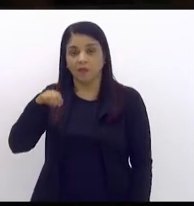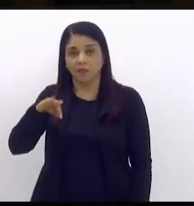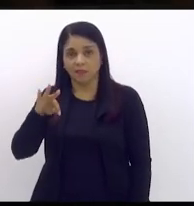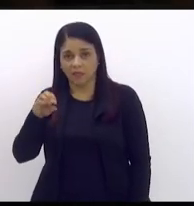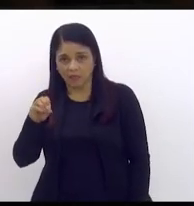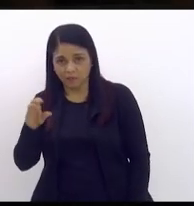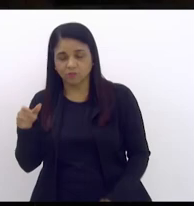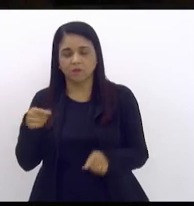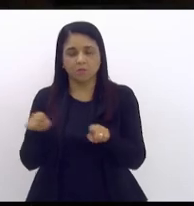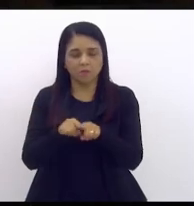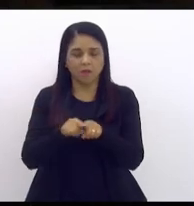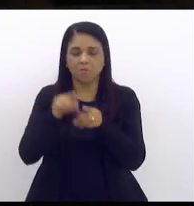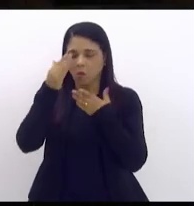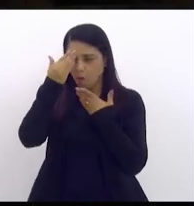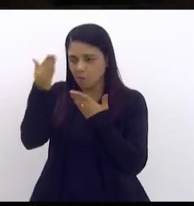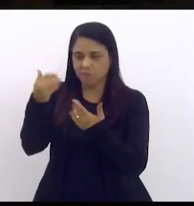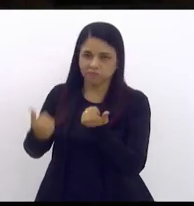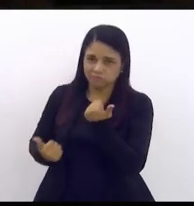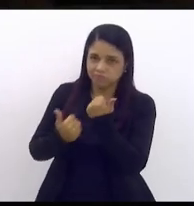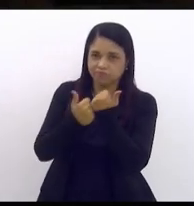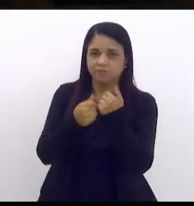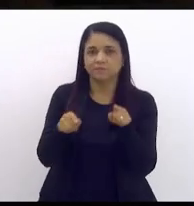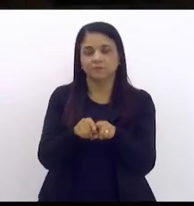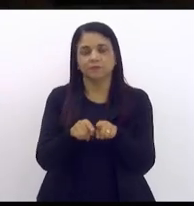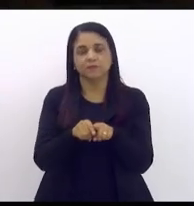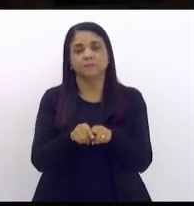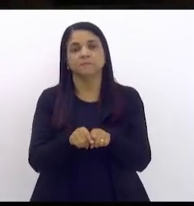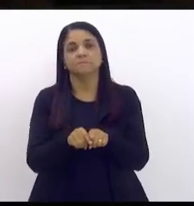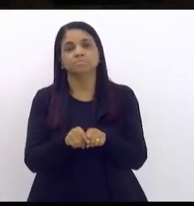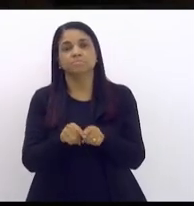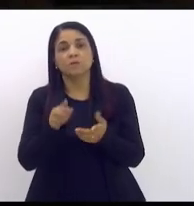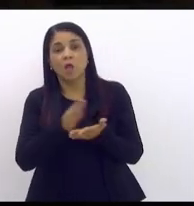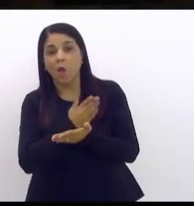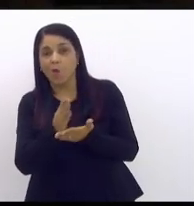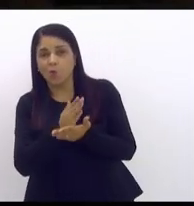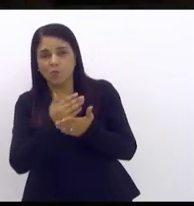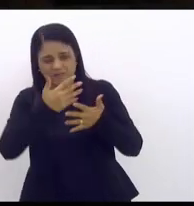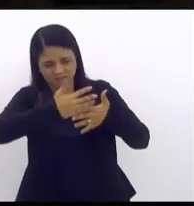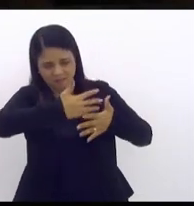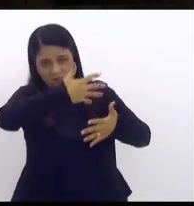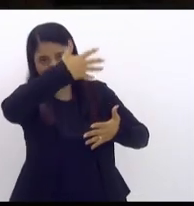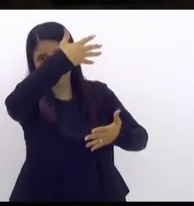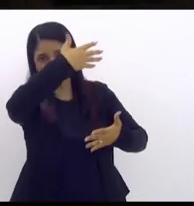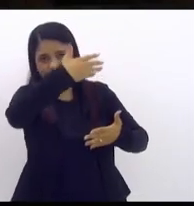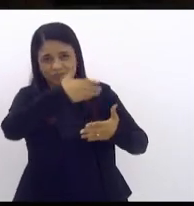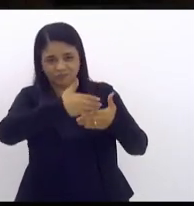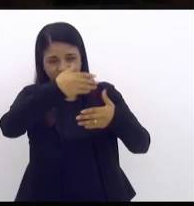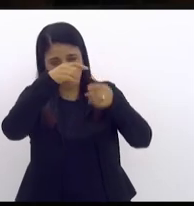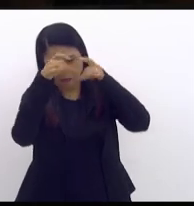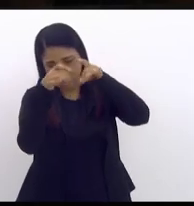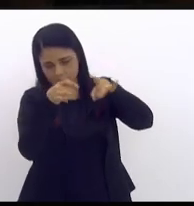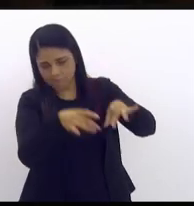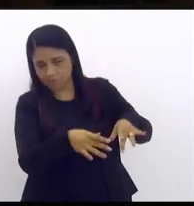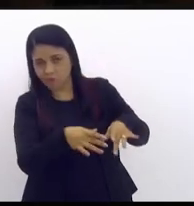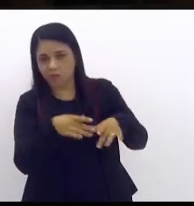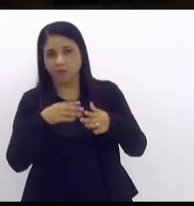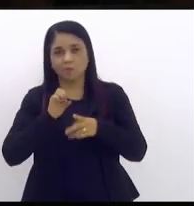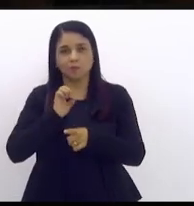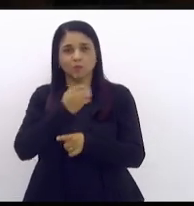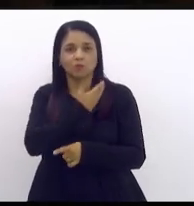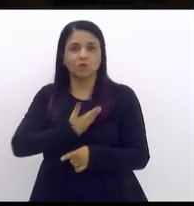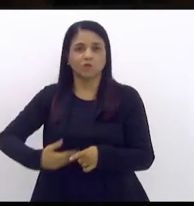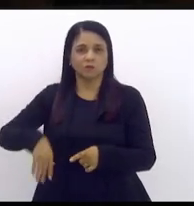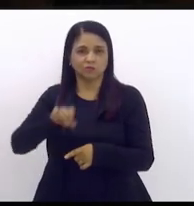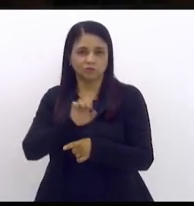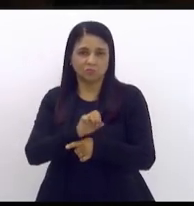quem agradeço também pelo apoio, e também algumas encostas que foram abandonadas pelo governo do Estado e que a Prefeitura